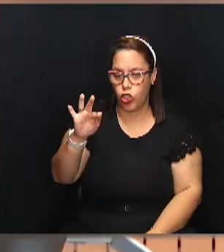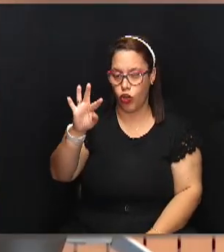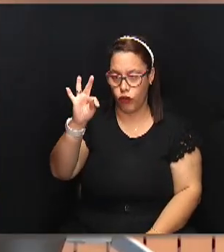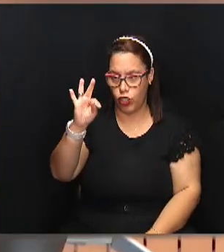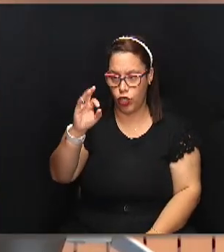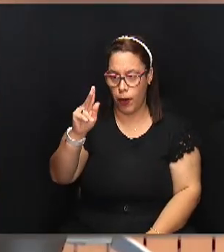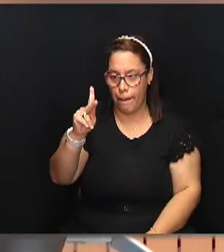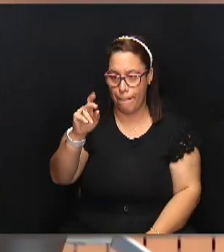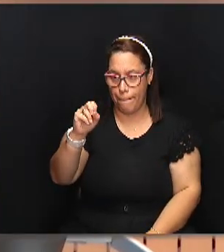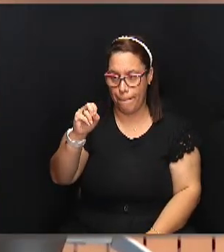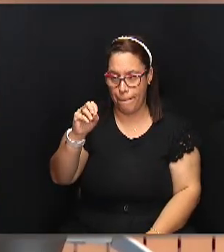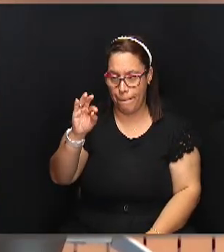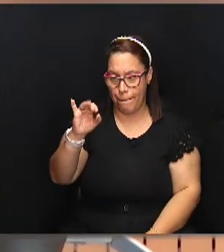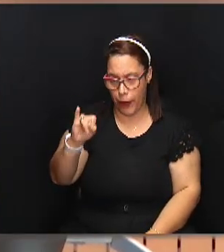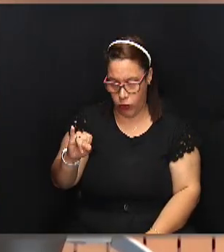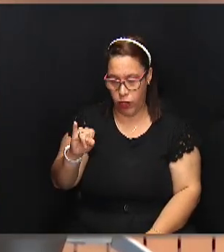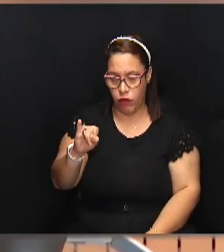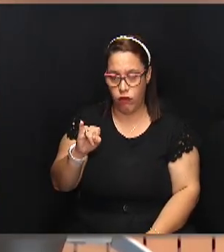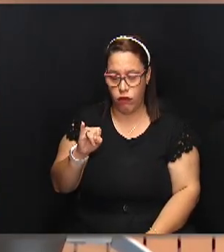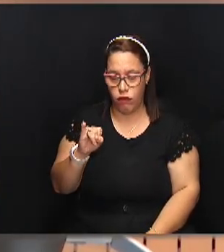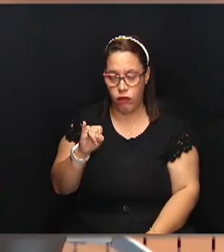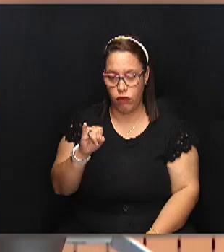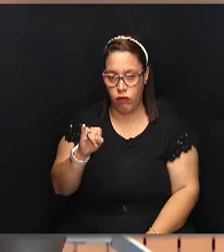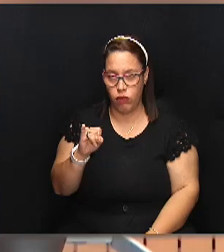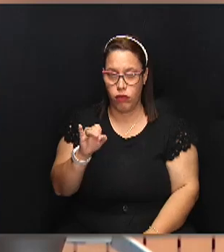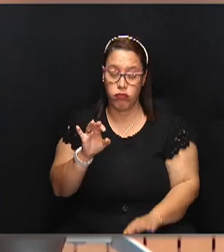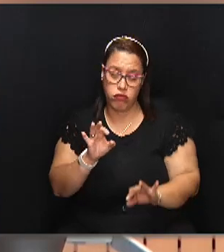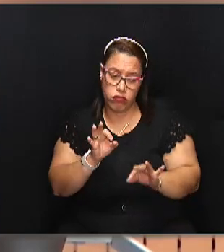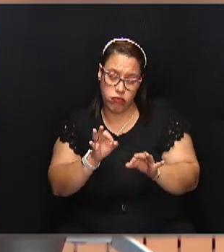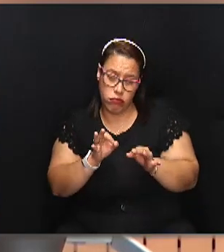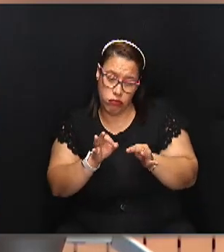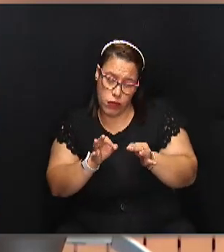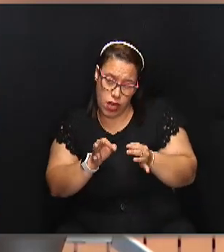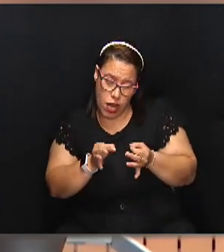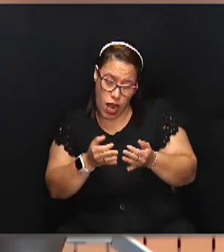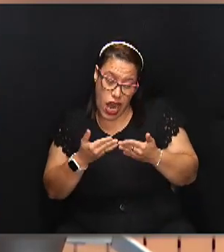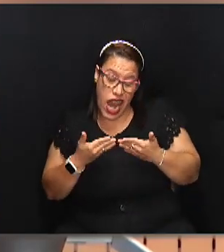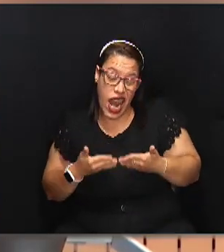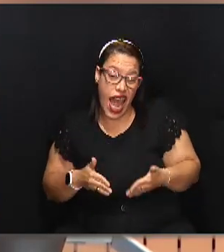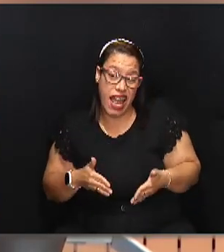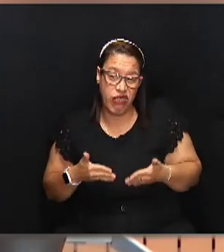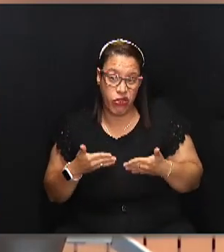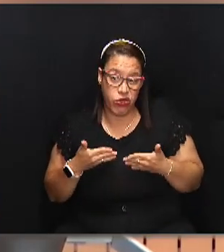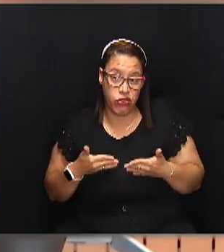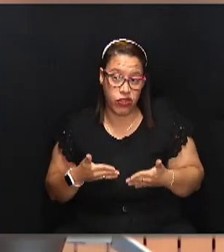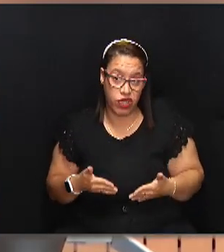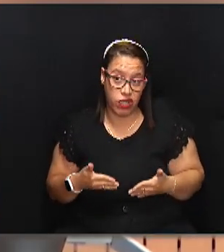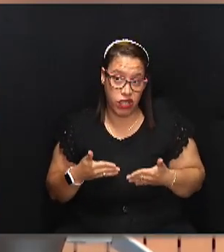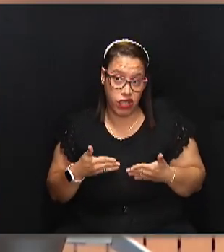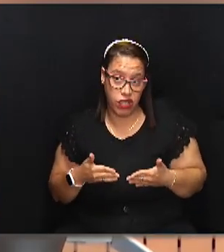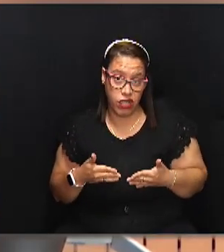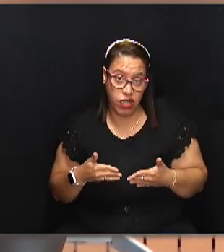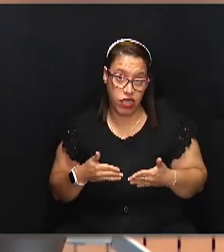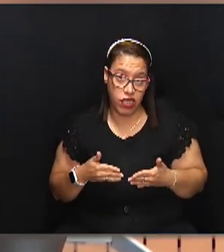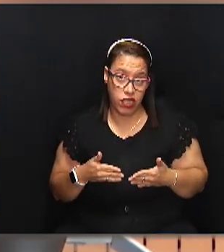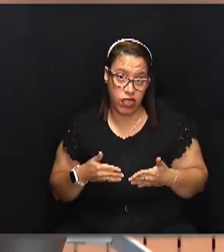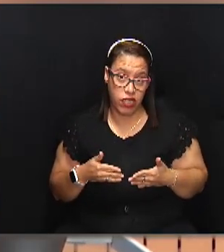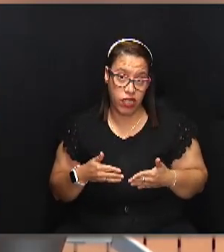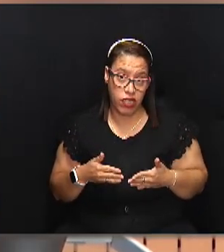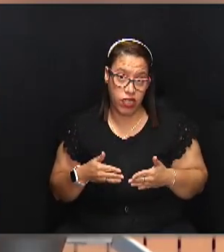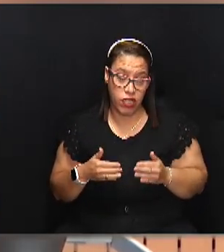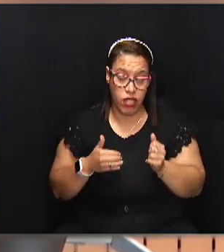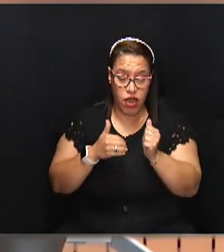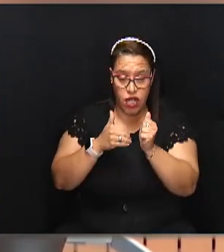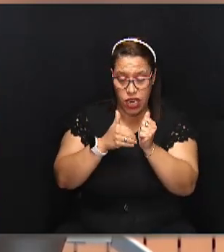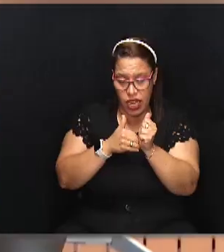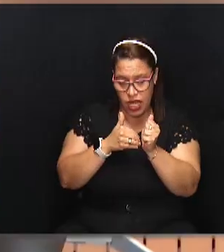uma erotização, digamos assim, sutil, né? É uma velada, não sutil, é uma erotização